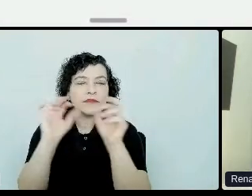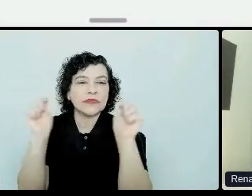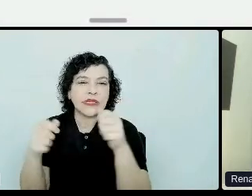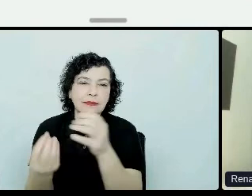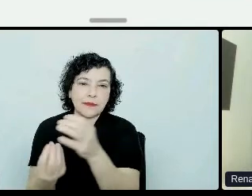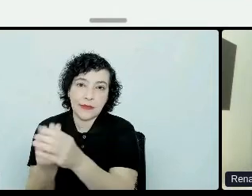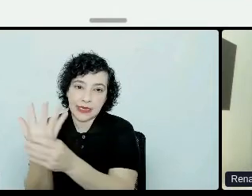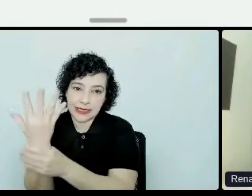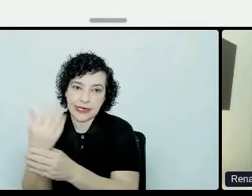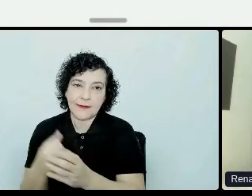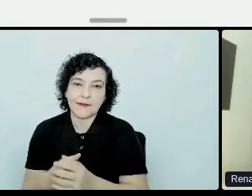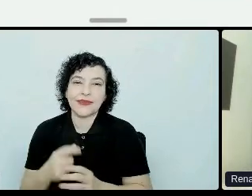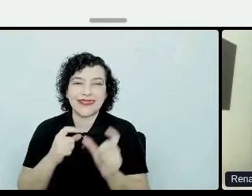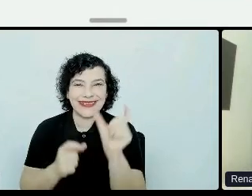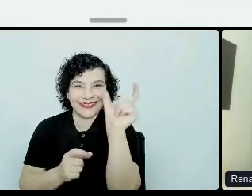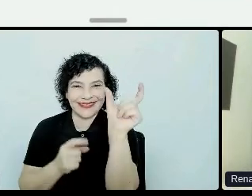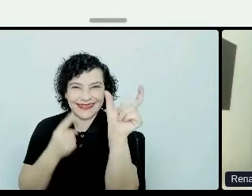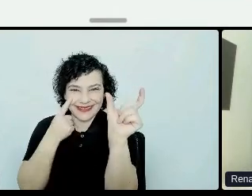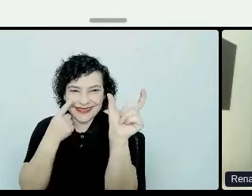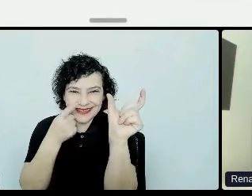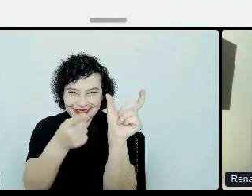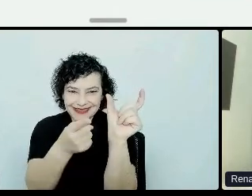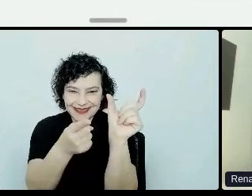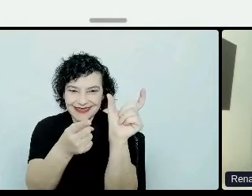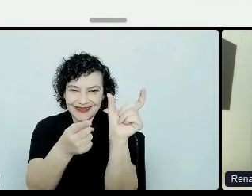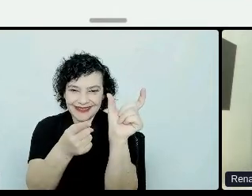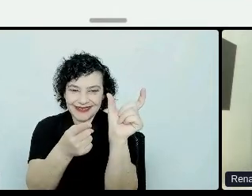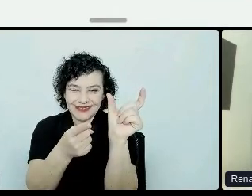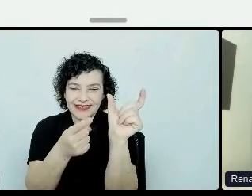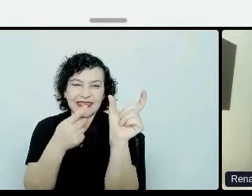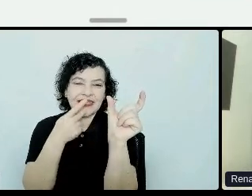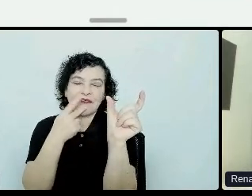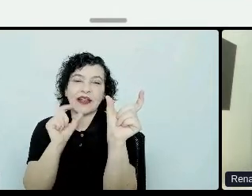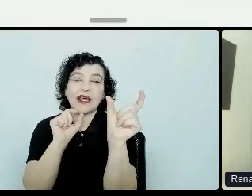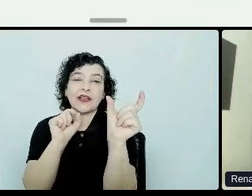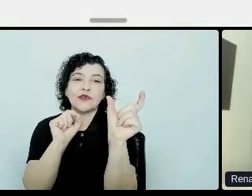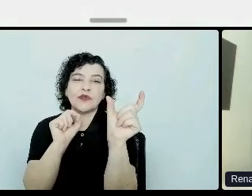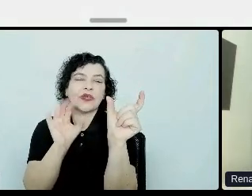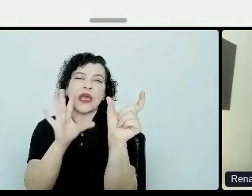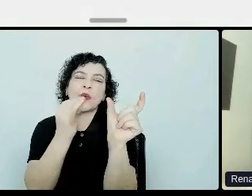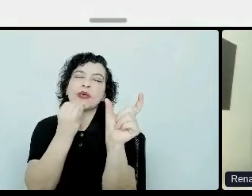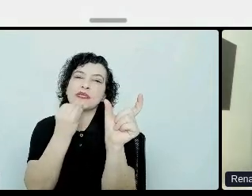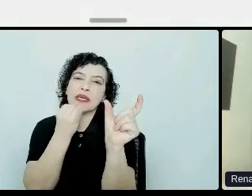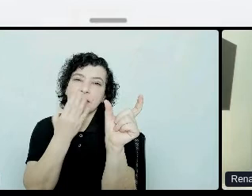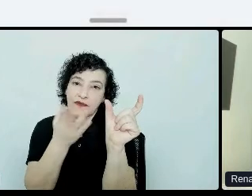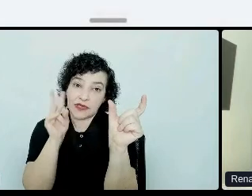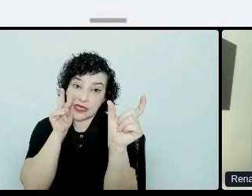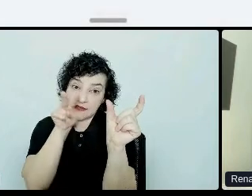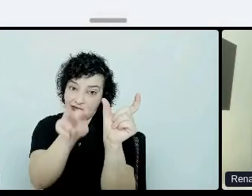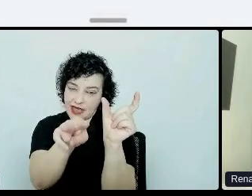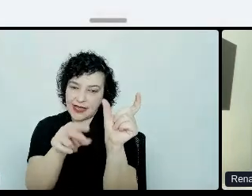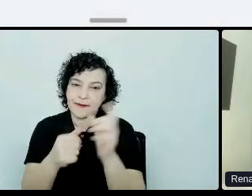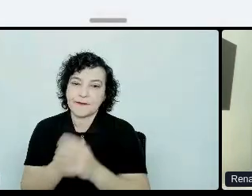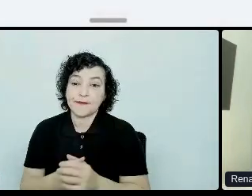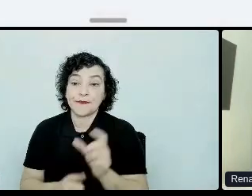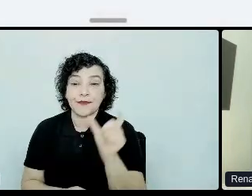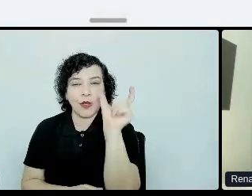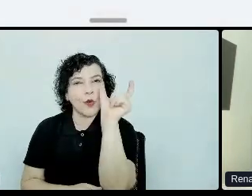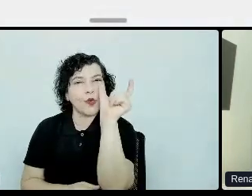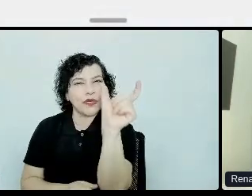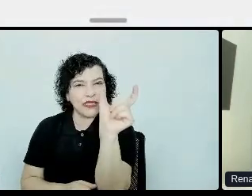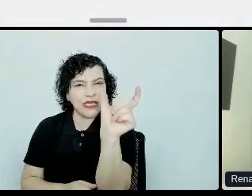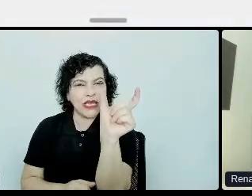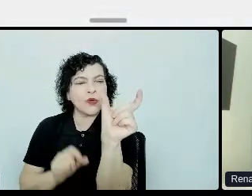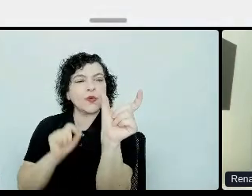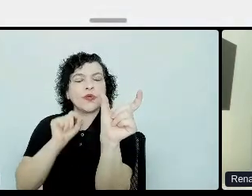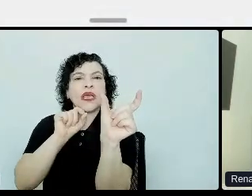item preliminar, ela tá aqui, esse item não é preliminar, tá? Mas tá aqui só porque esse aqui é um exemplo. O item preliminar são aqueles